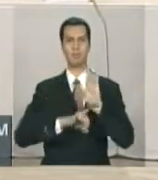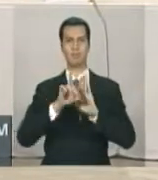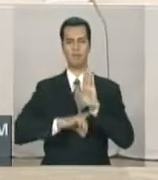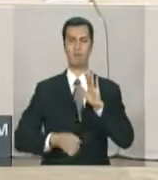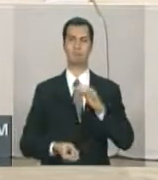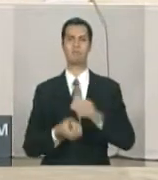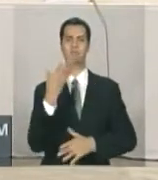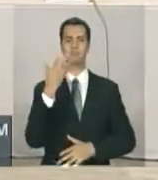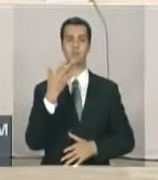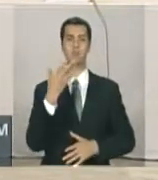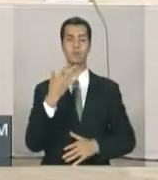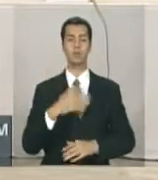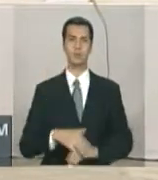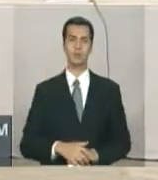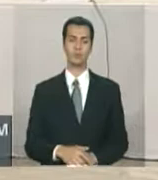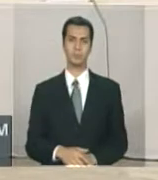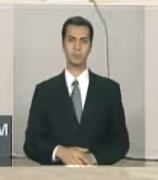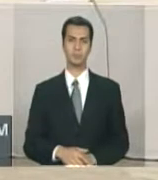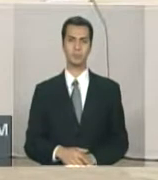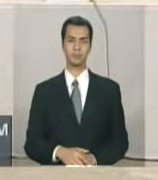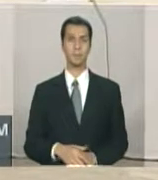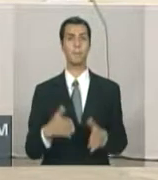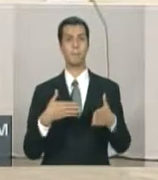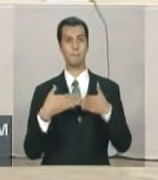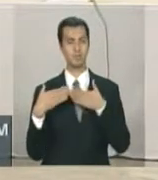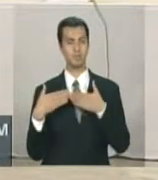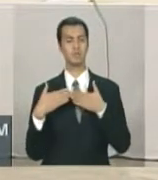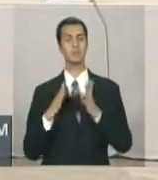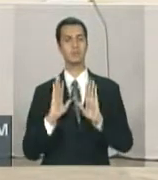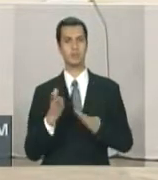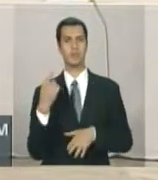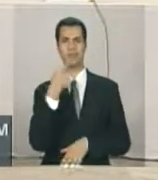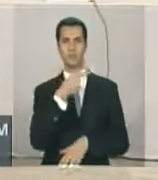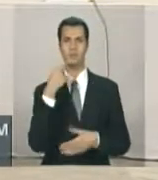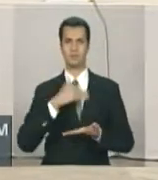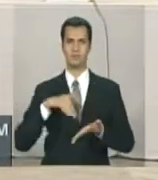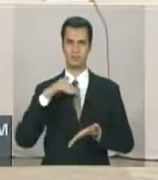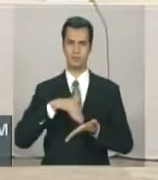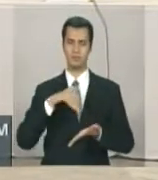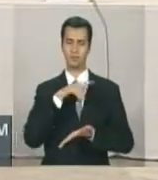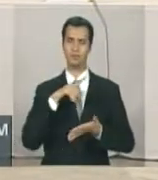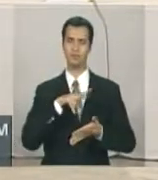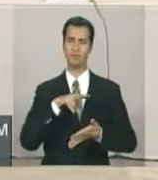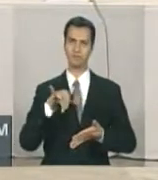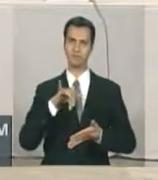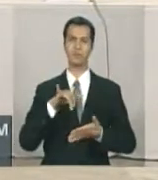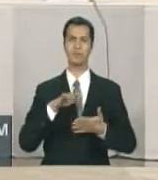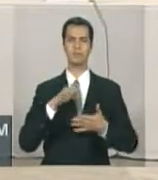pleito já está lá na secretaria, está sendo analisado, é esse que deve ser